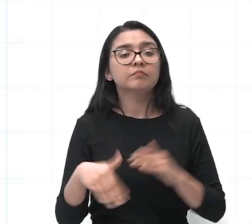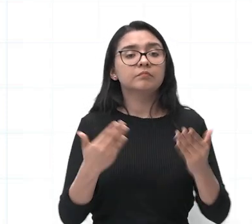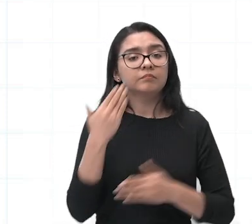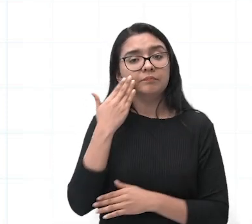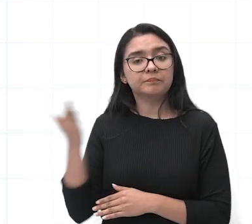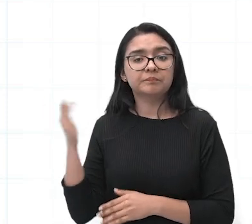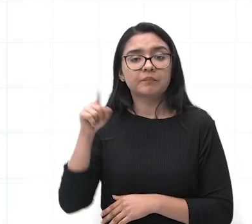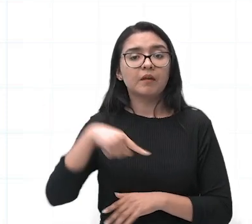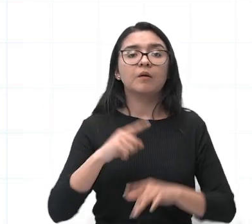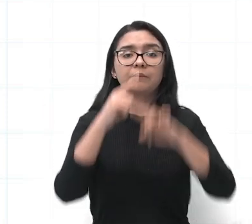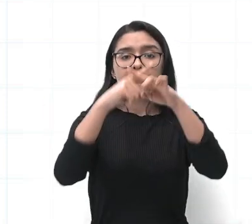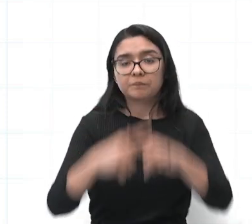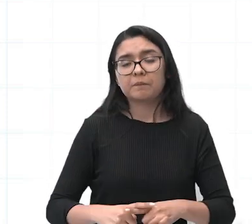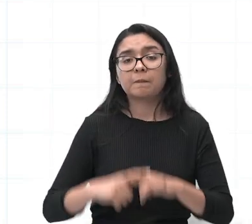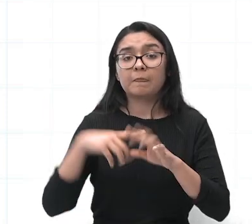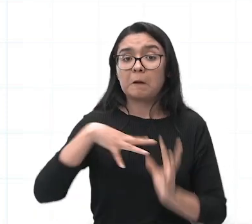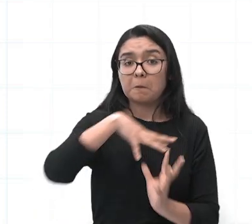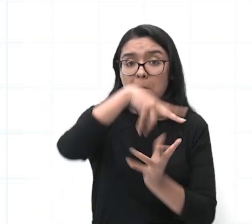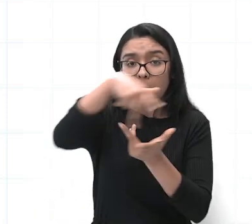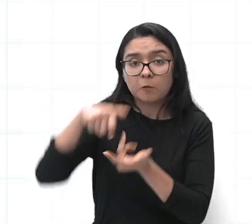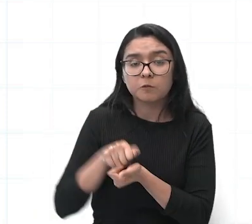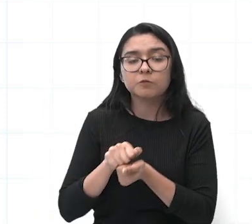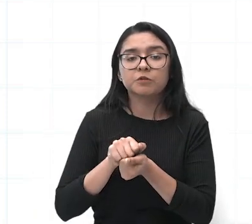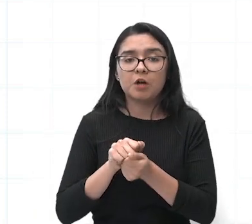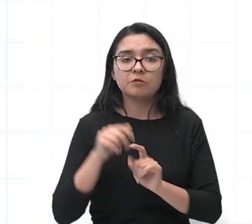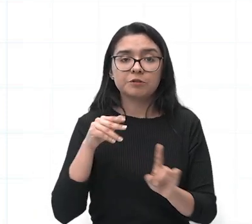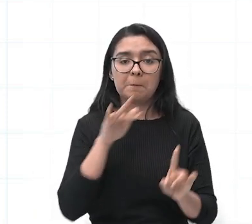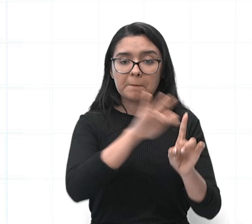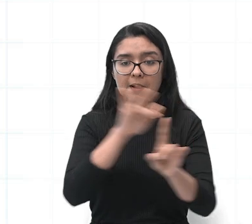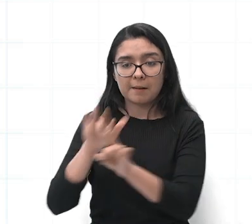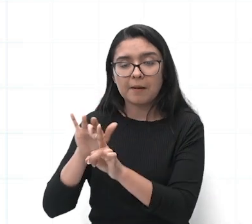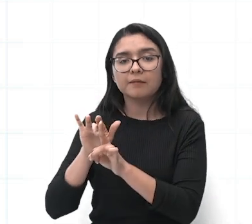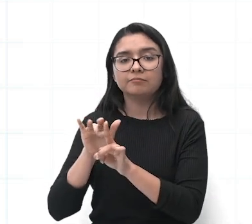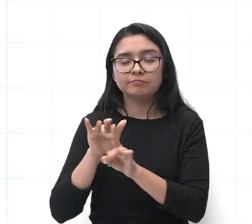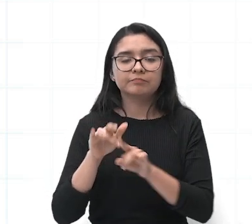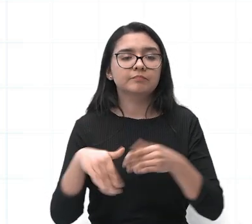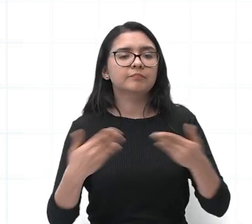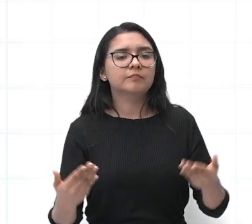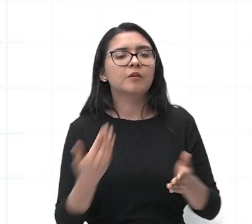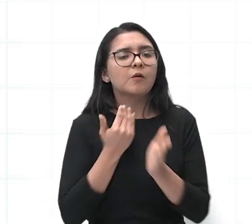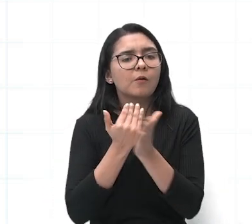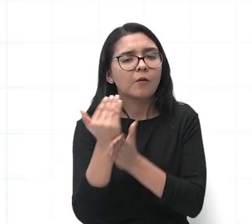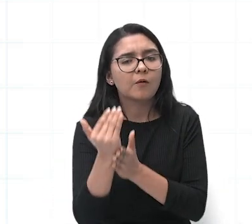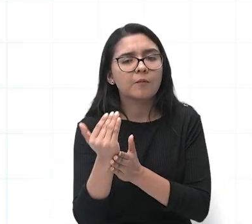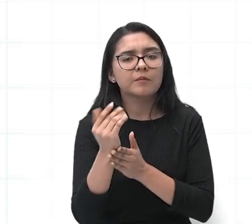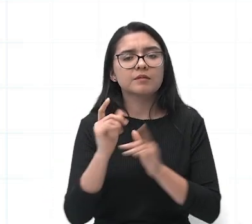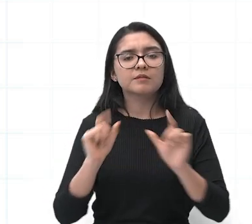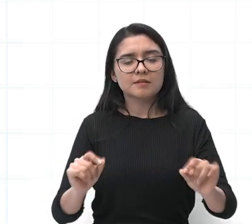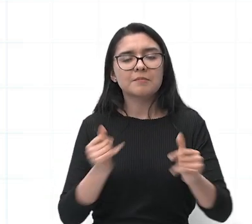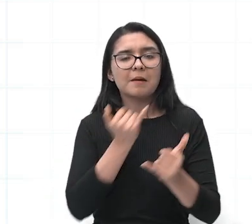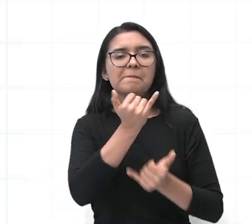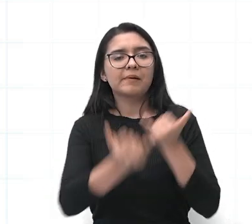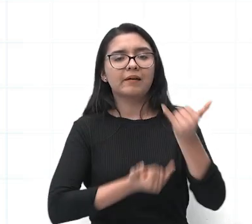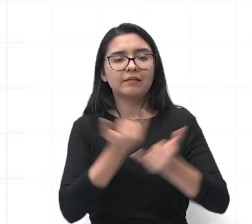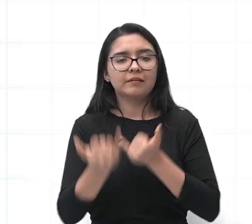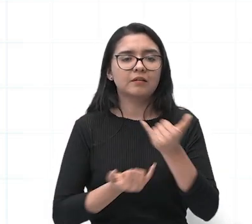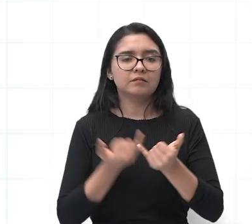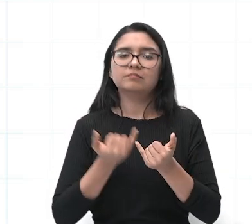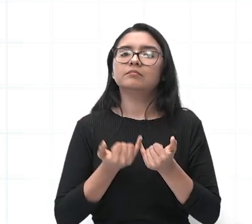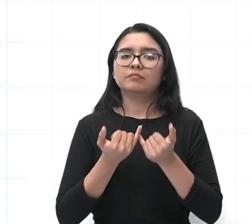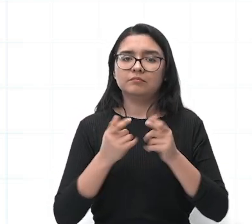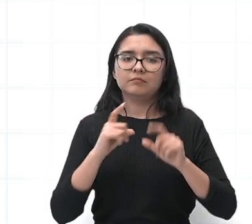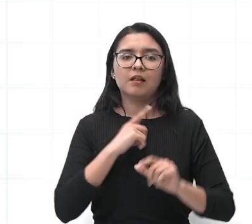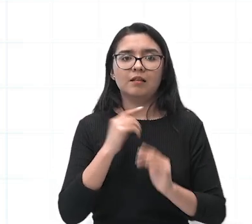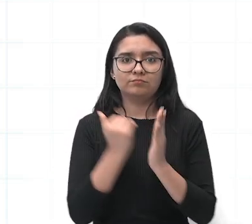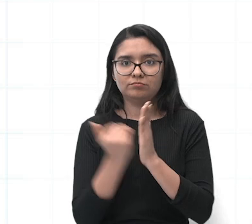Tag é o campeonato mundial de pega-pega que chegou para levar a inocente brincadeira a um